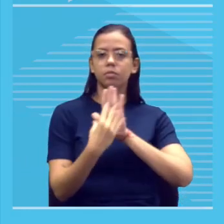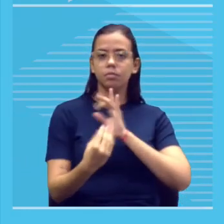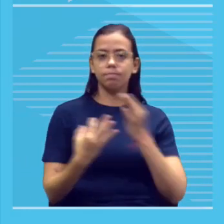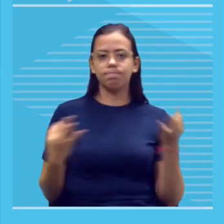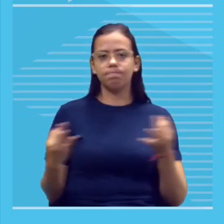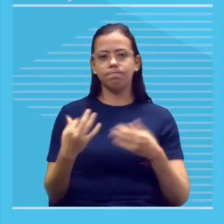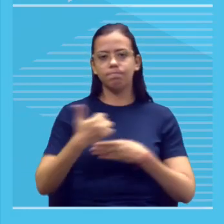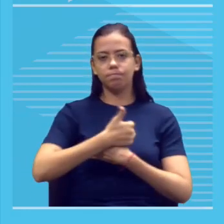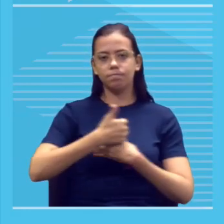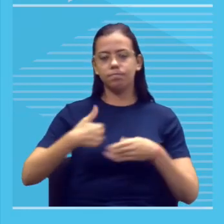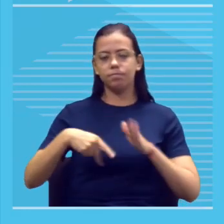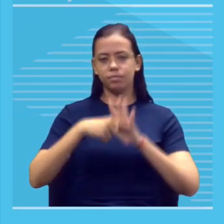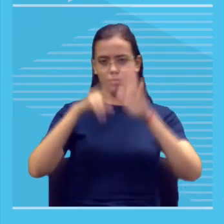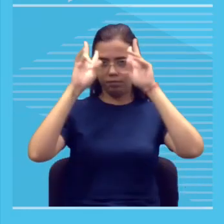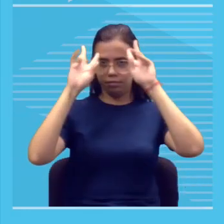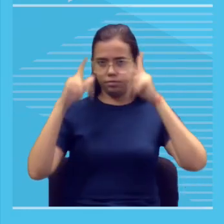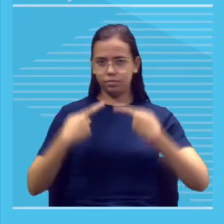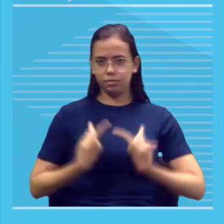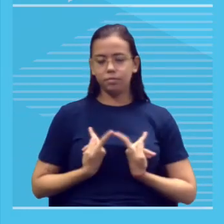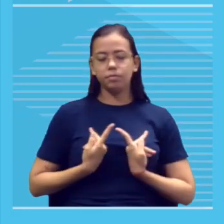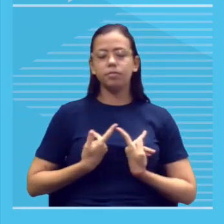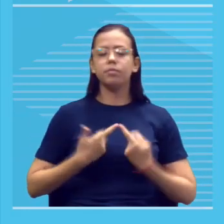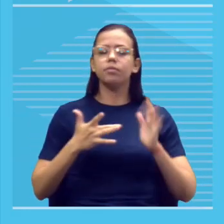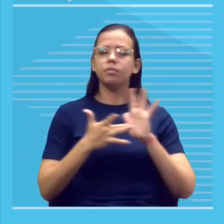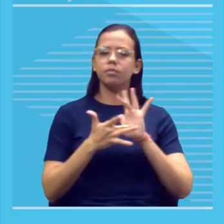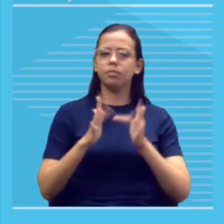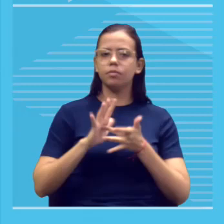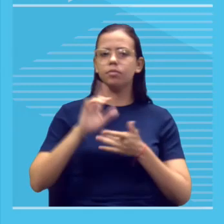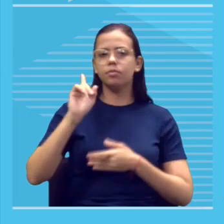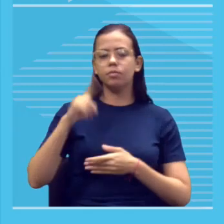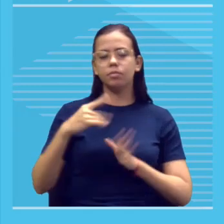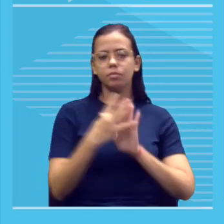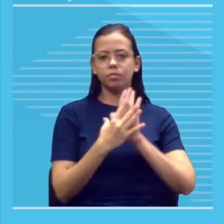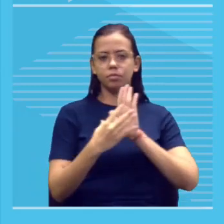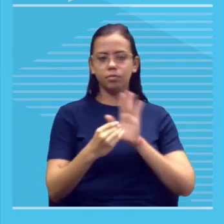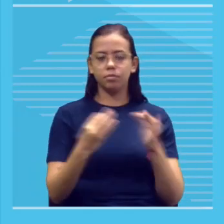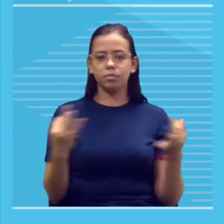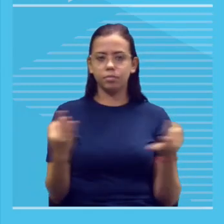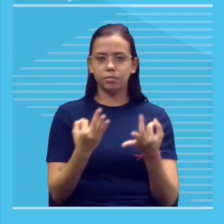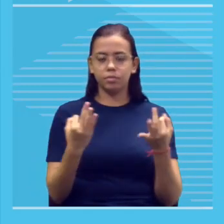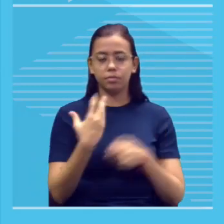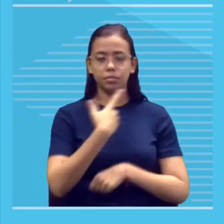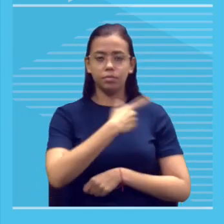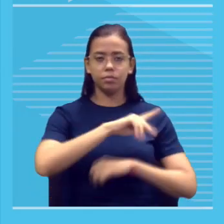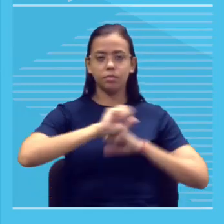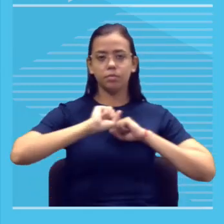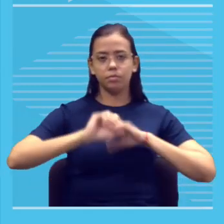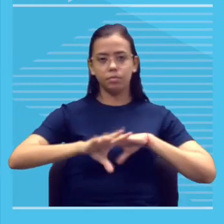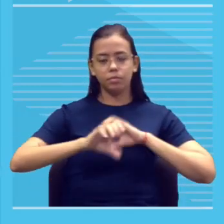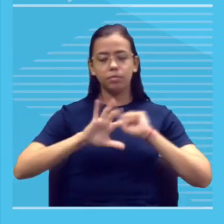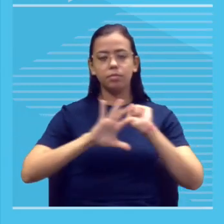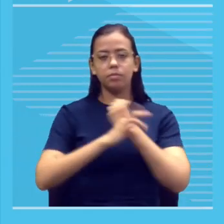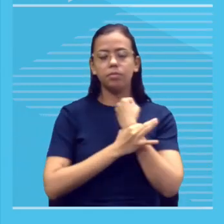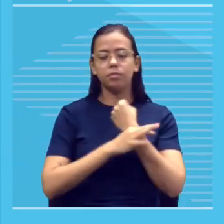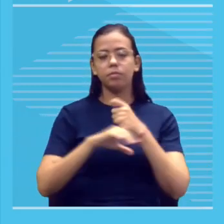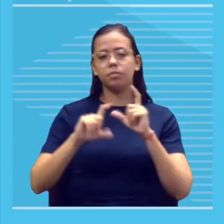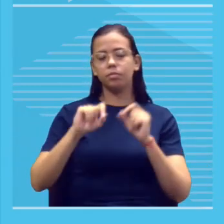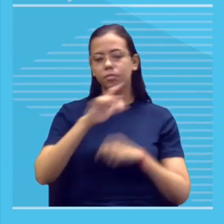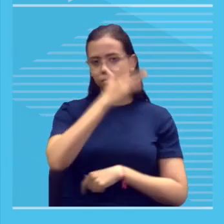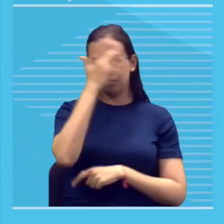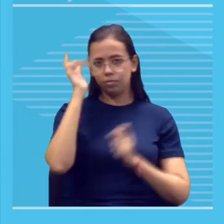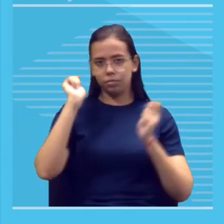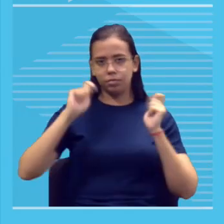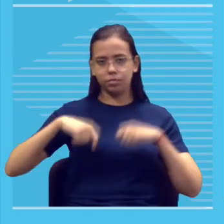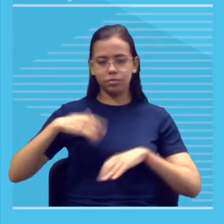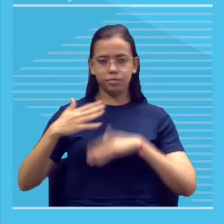a humanidade Jesus é o modelo de perfeição selecionamentos ela é asseguram que a pessoa